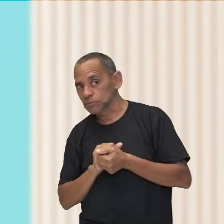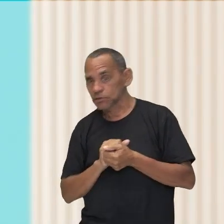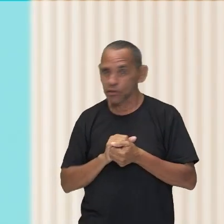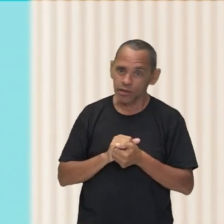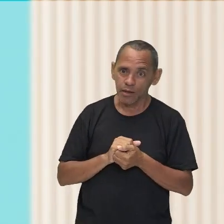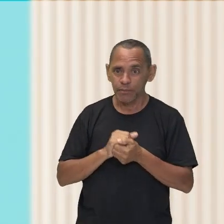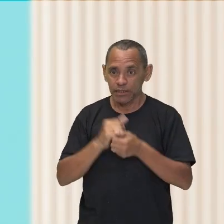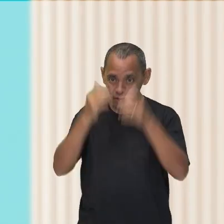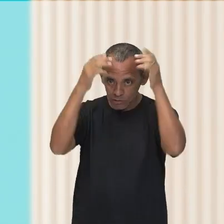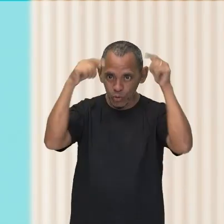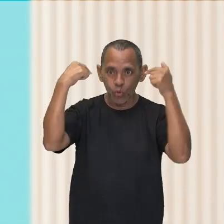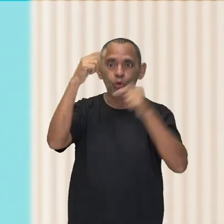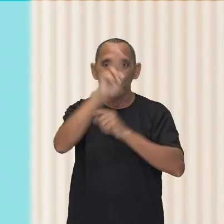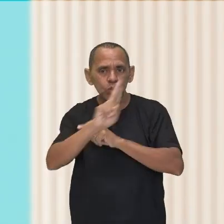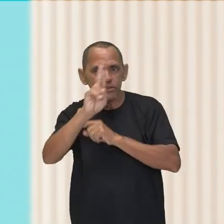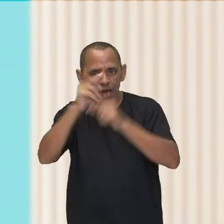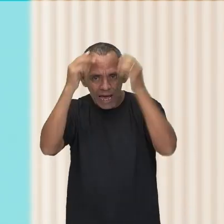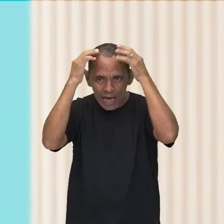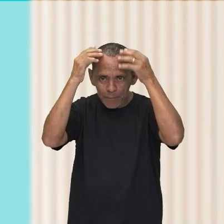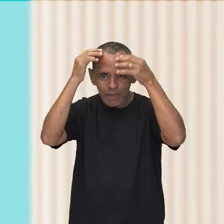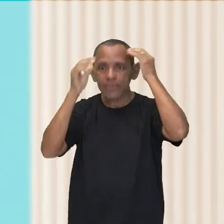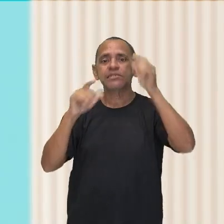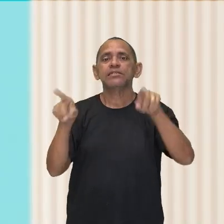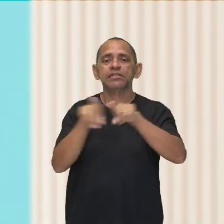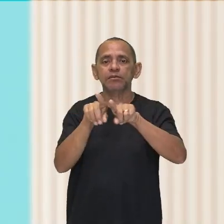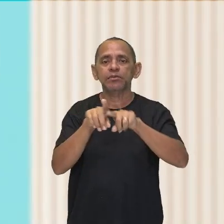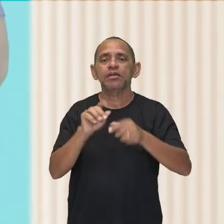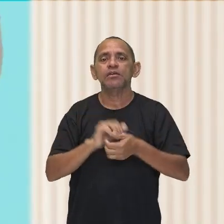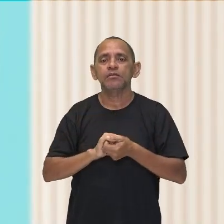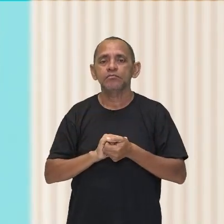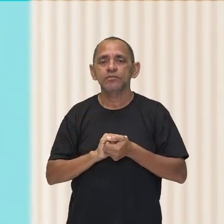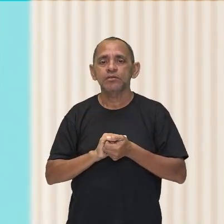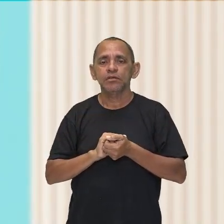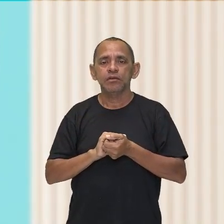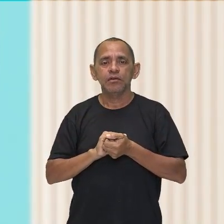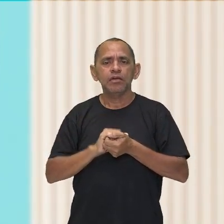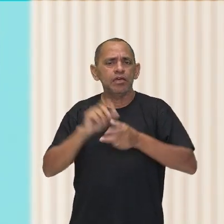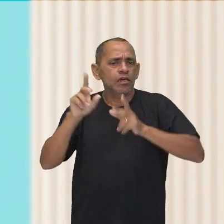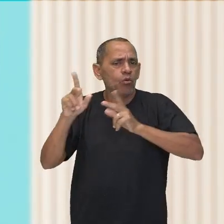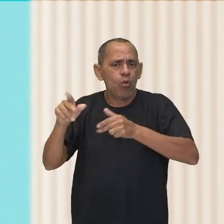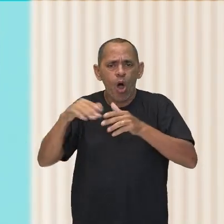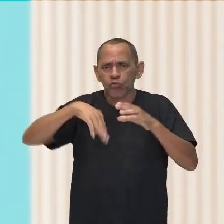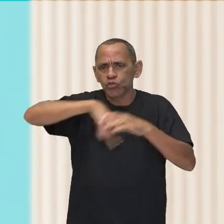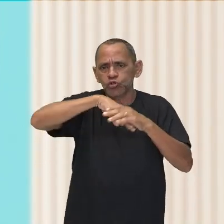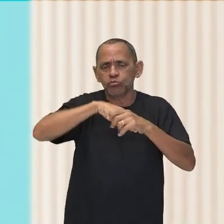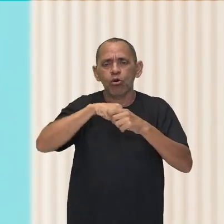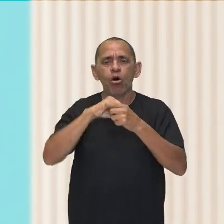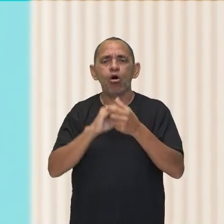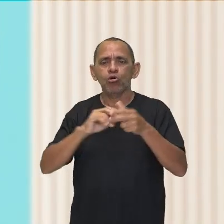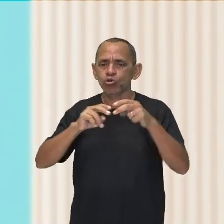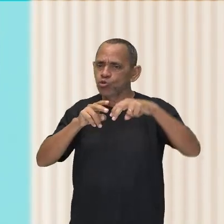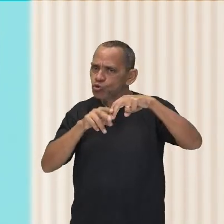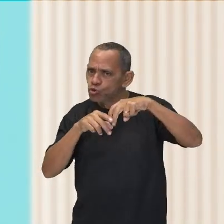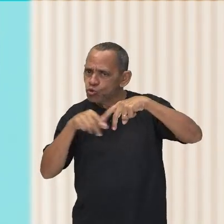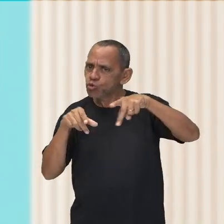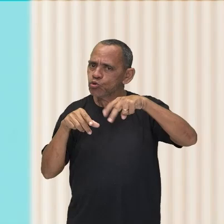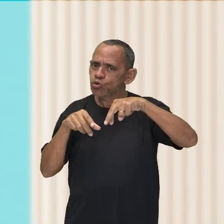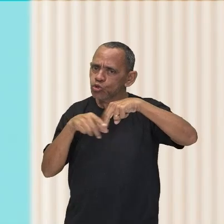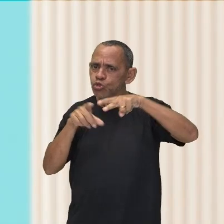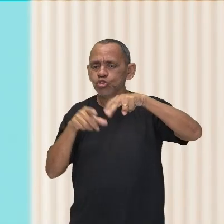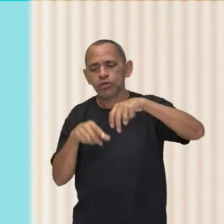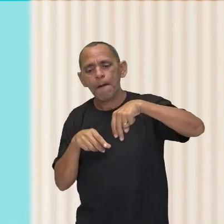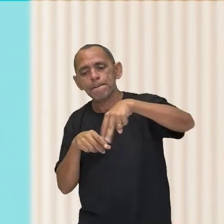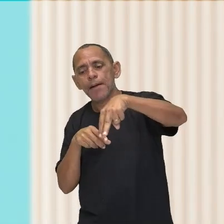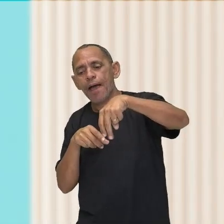cabeçada, podem usar os mesmos fundamentos do futebol. No caso, chute, passe, cabeçada, isso daí eles podem. Só não